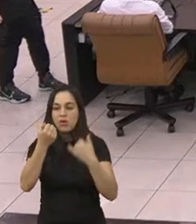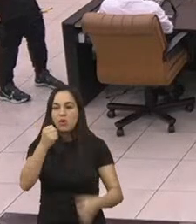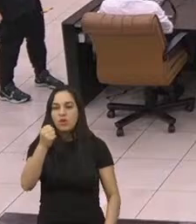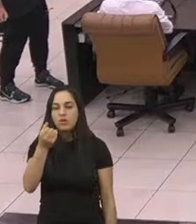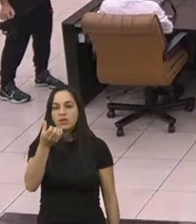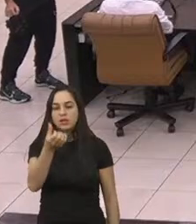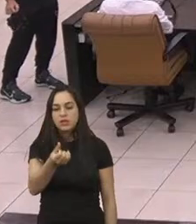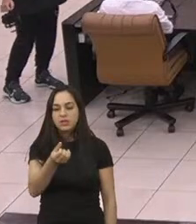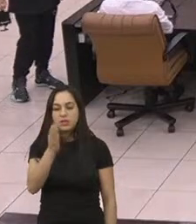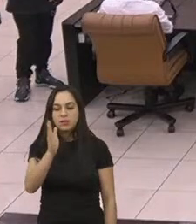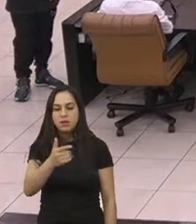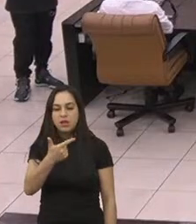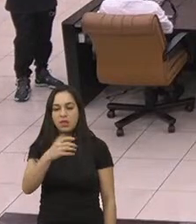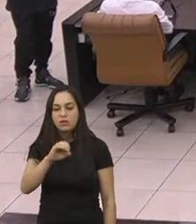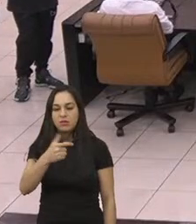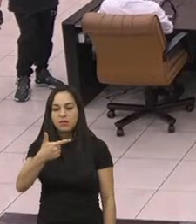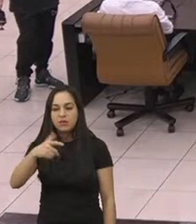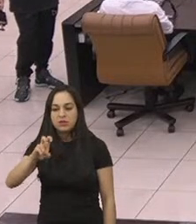86/2025.